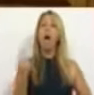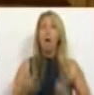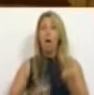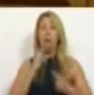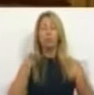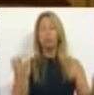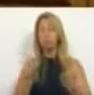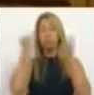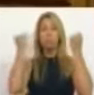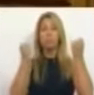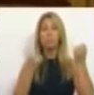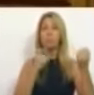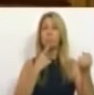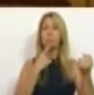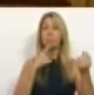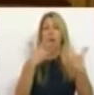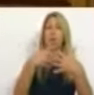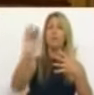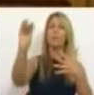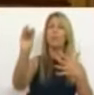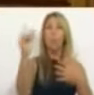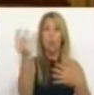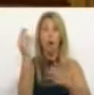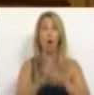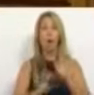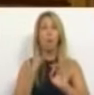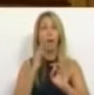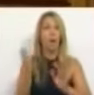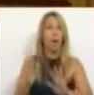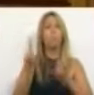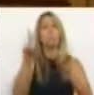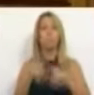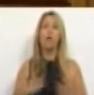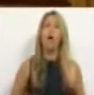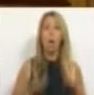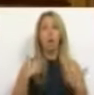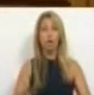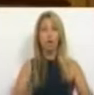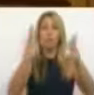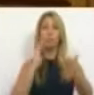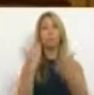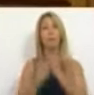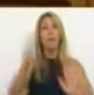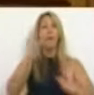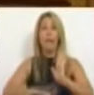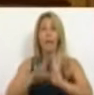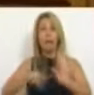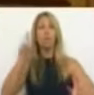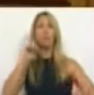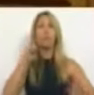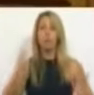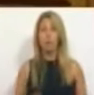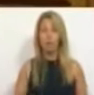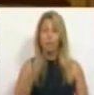sequer questionar a União Europeia estão agora disponíveis para colocar regras que nos protejam. O PSD, que com a ministra